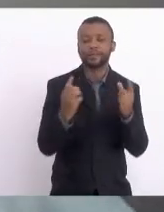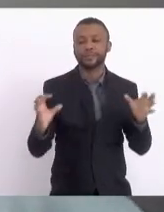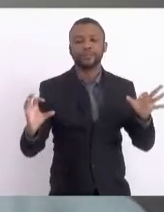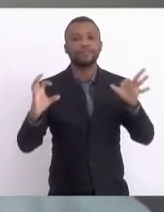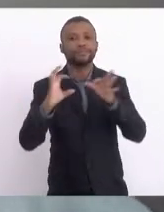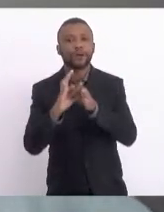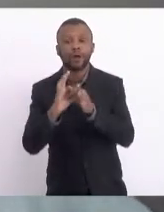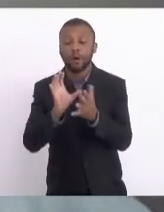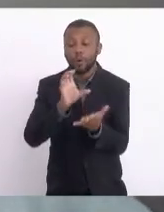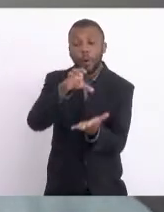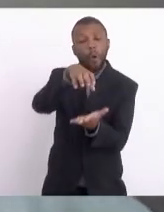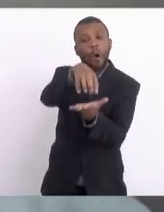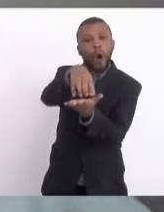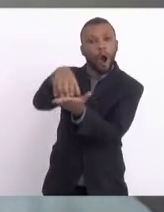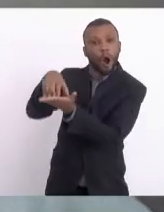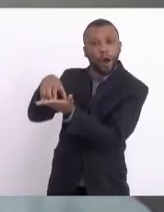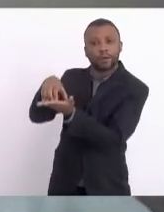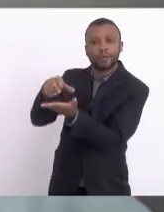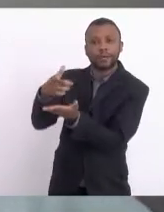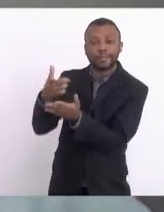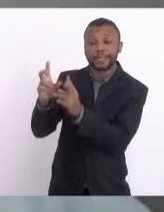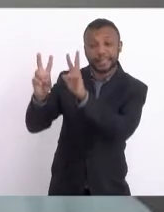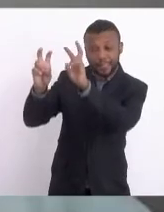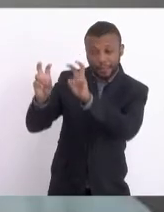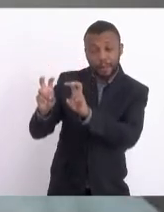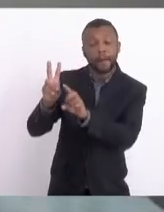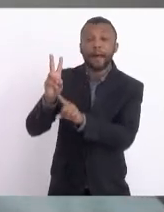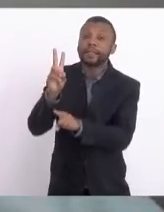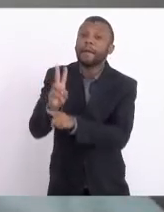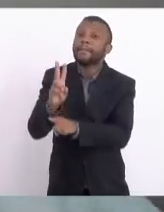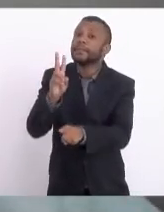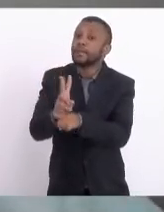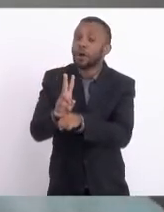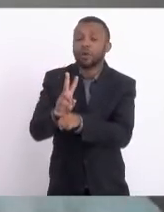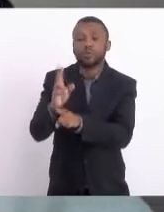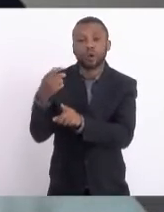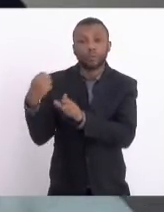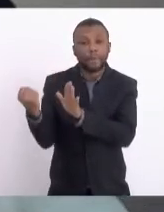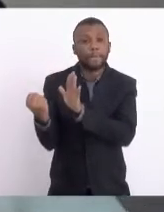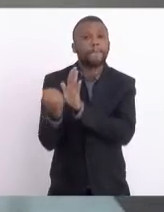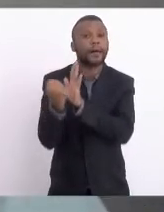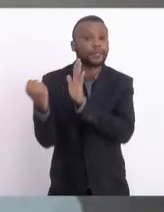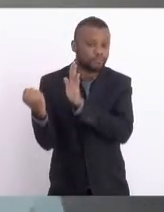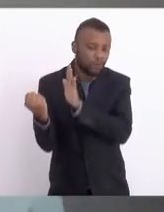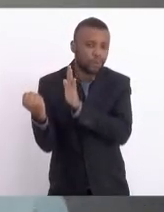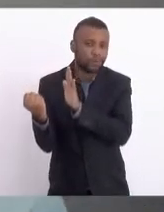órgãos que tratam da preservação do patrimônio, tanto do nosso patrimônio, né,